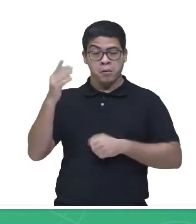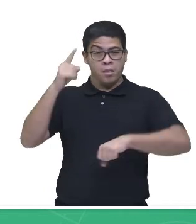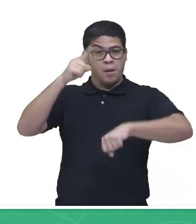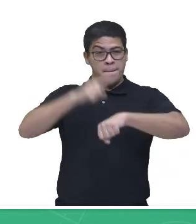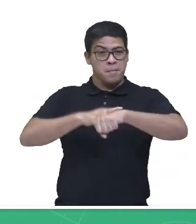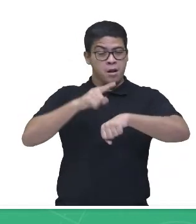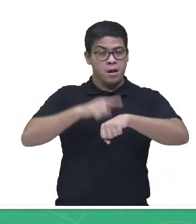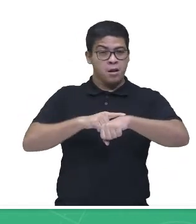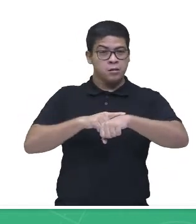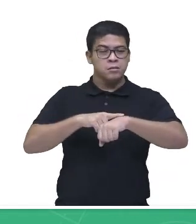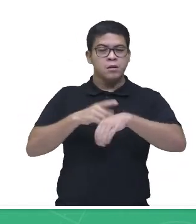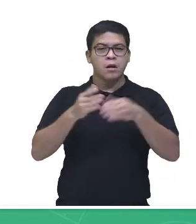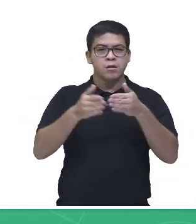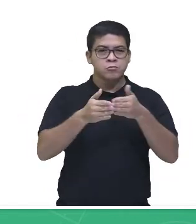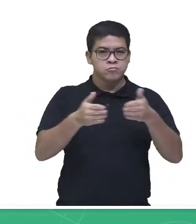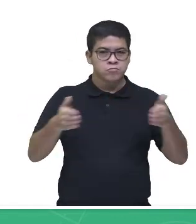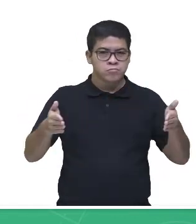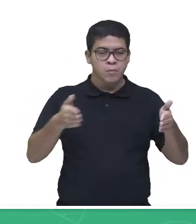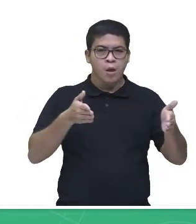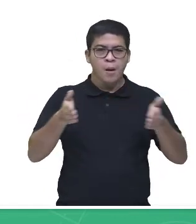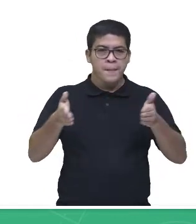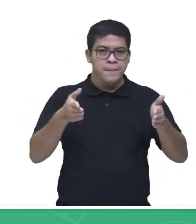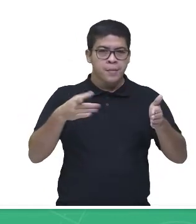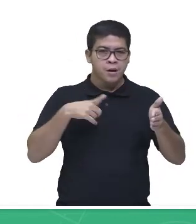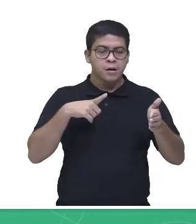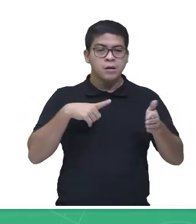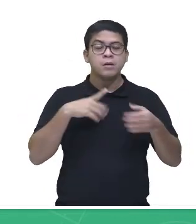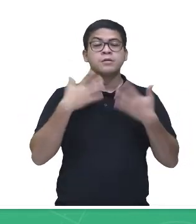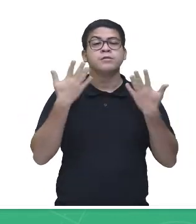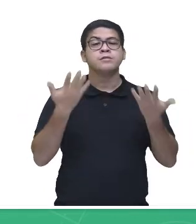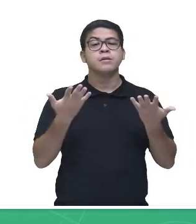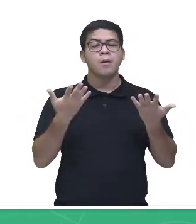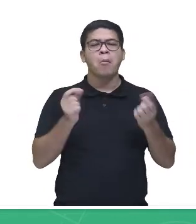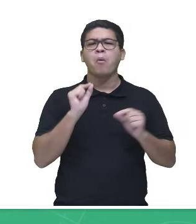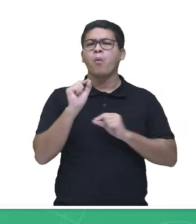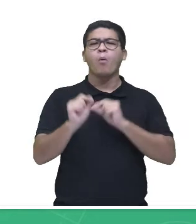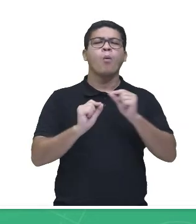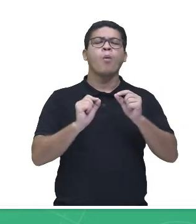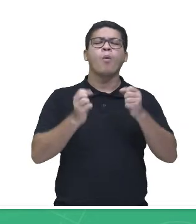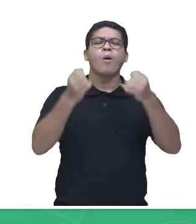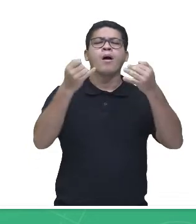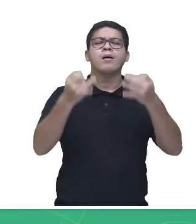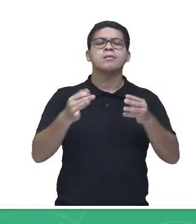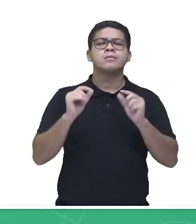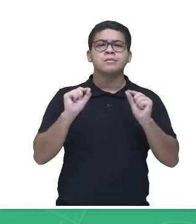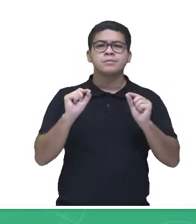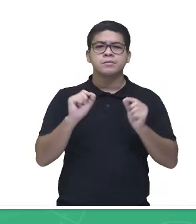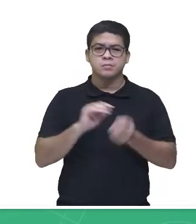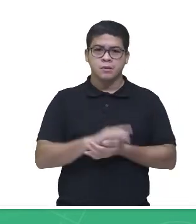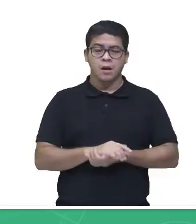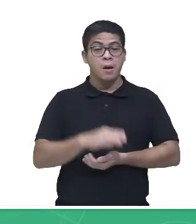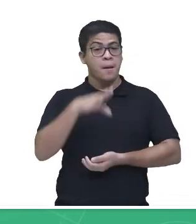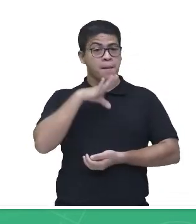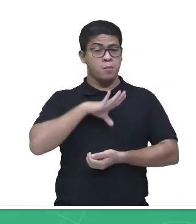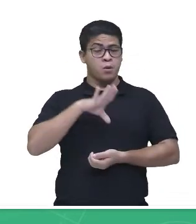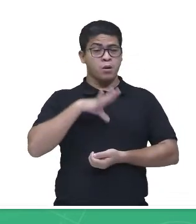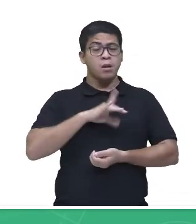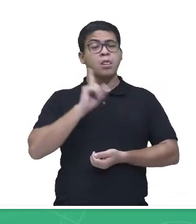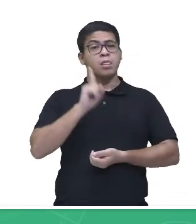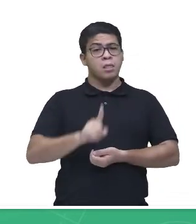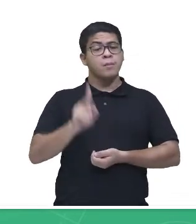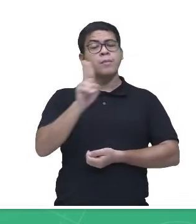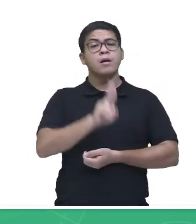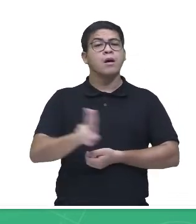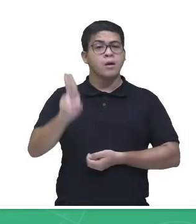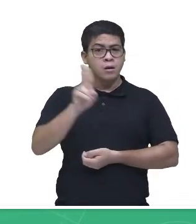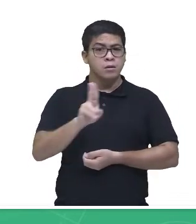Marcadores temporales, que o professor falou. E agora, professor, o que são? Os portugueses nós utilizamos também, não tem